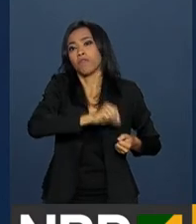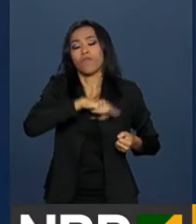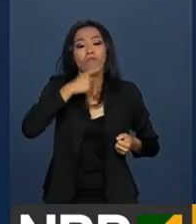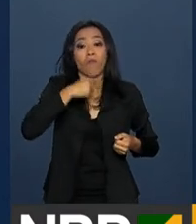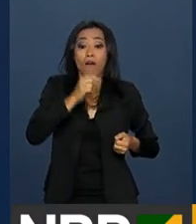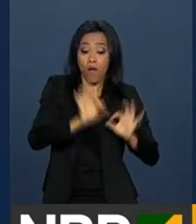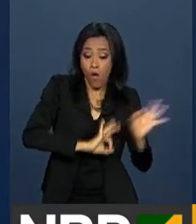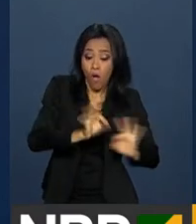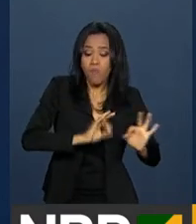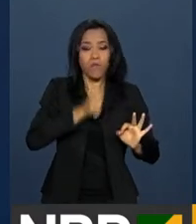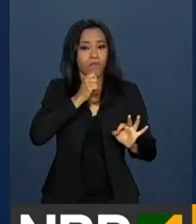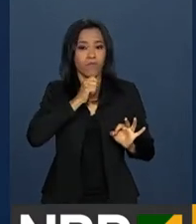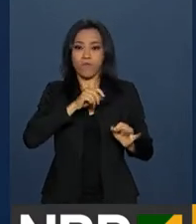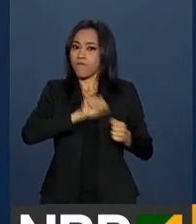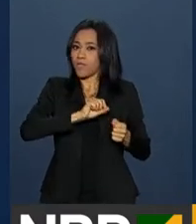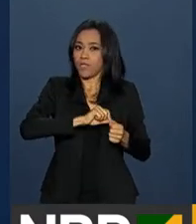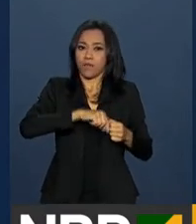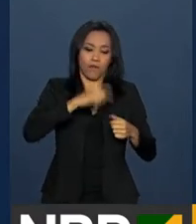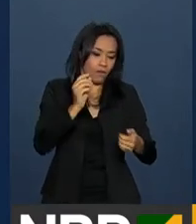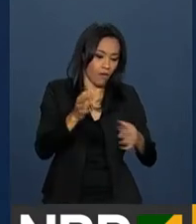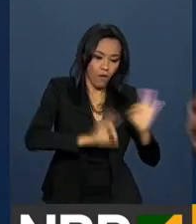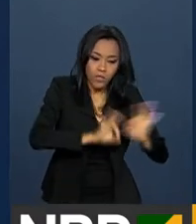segurança pública. E veja,